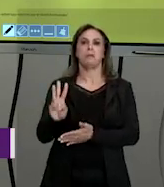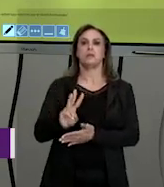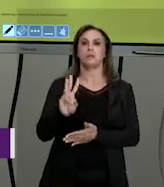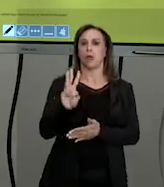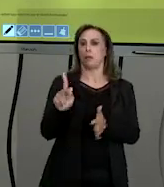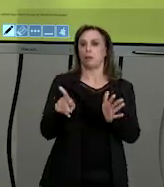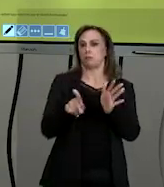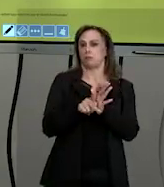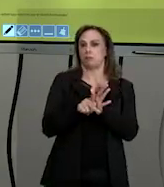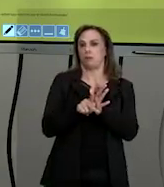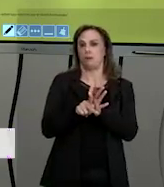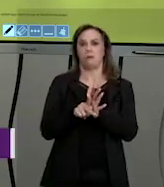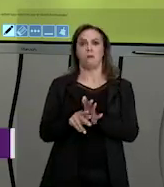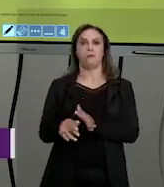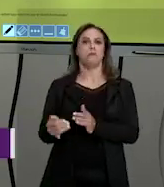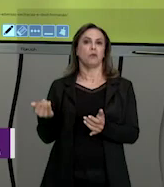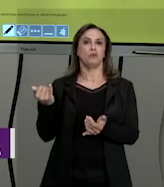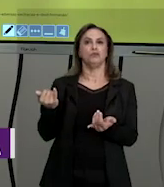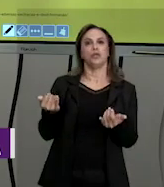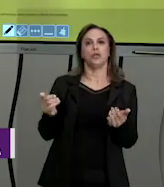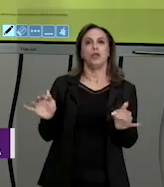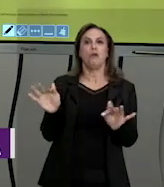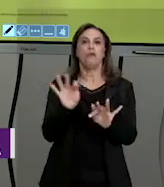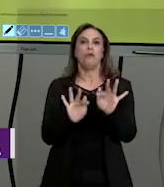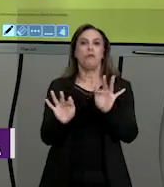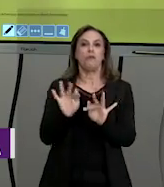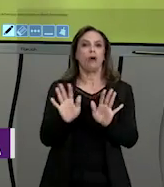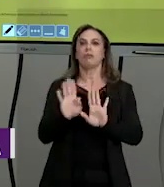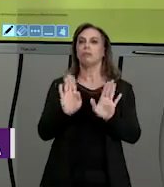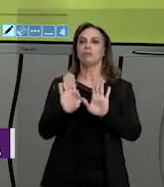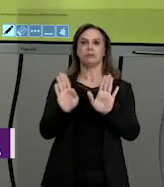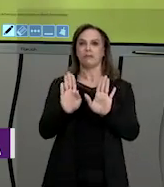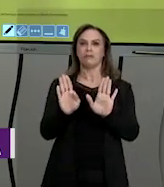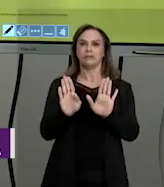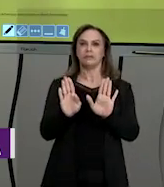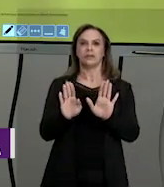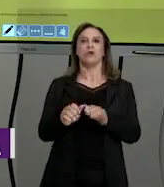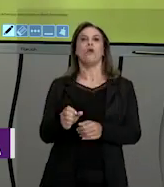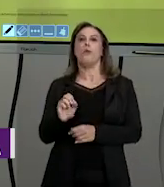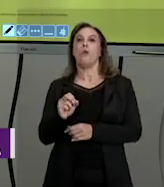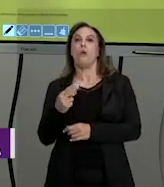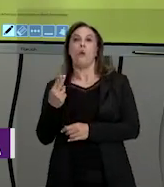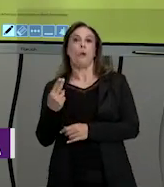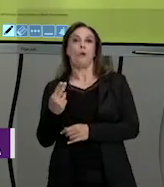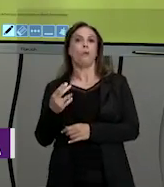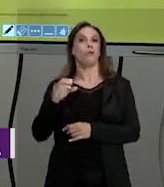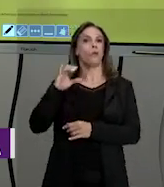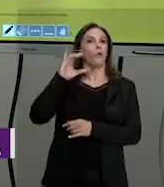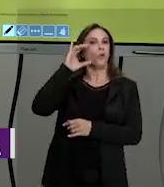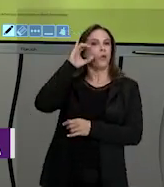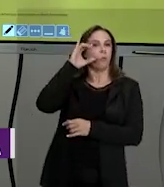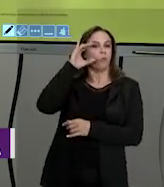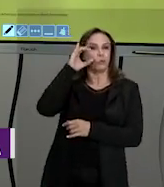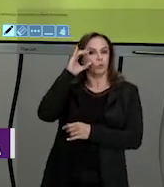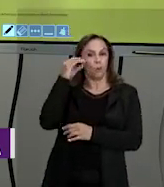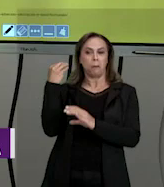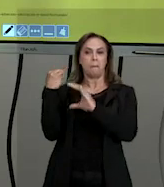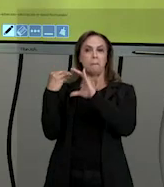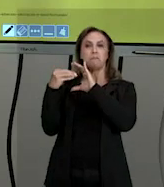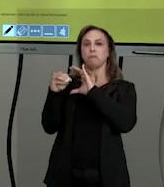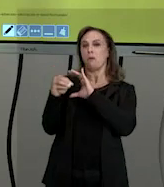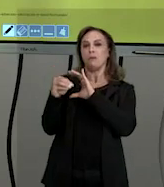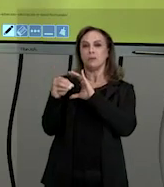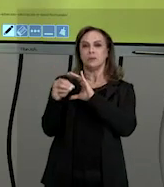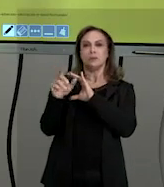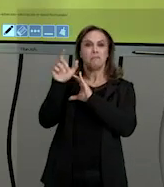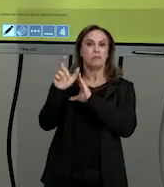fofoca são muito comuns por aí, né? Não é de nenhum canal aí no YouTube em que pessoas que não têm a menor propriedade estão